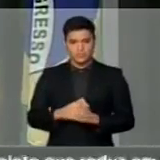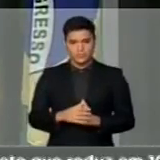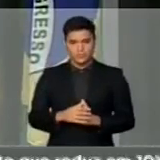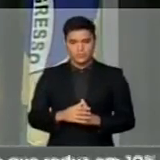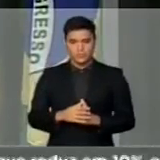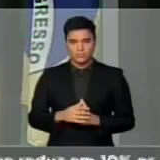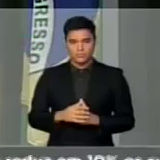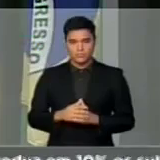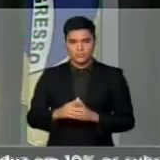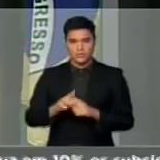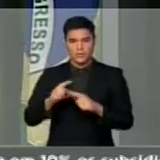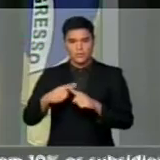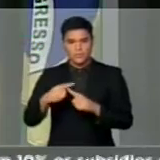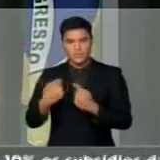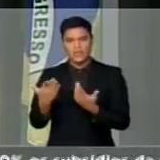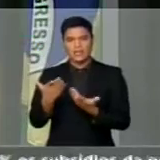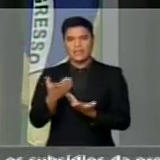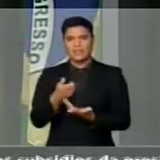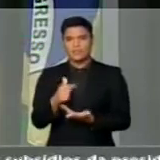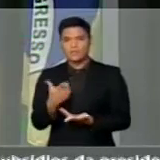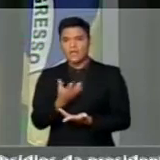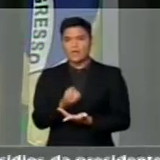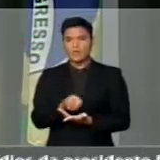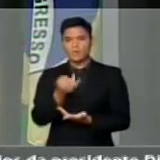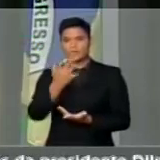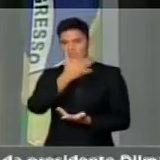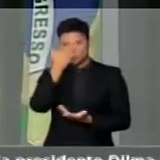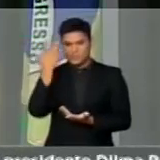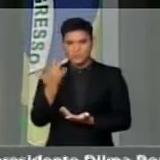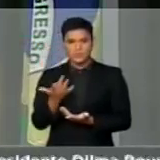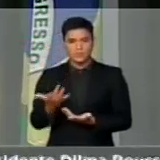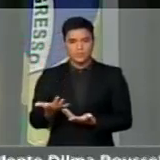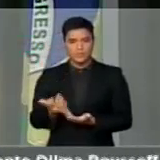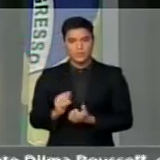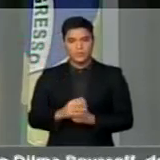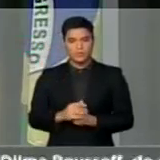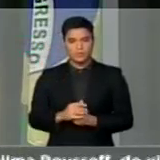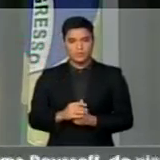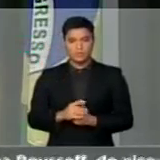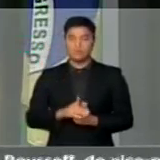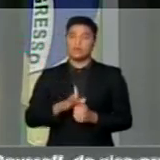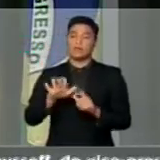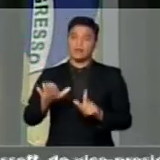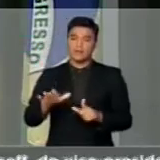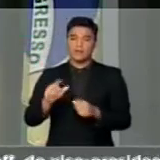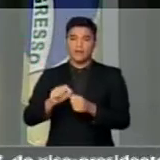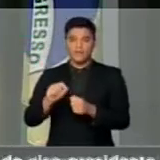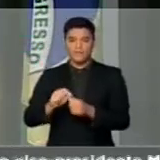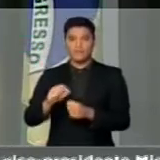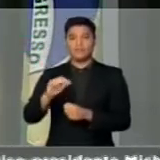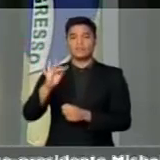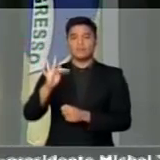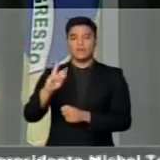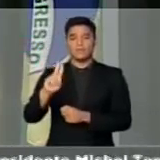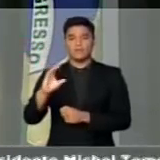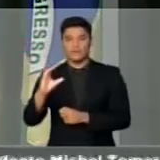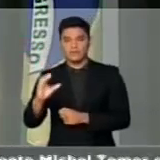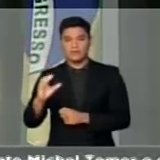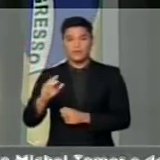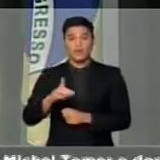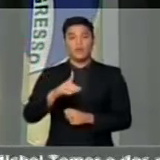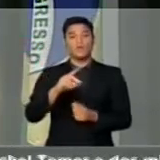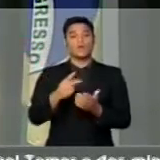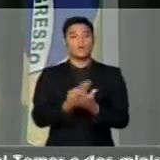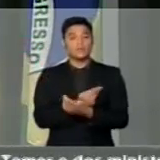quadros. Poucos e raros quadros. Foi o que deu. Fez um governo de coalizão no primeiro governo de